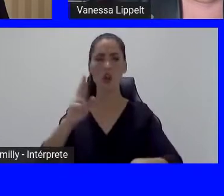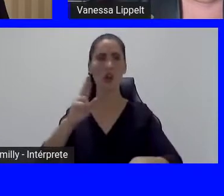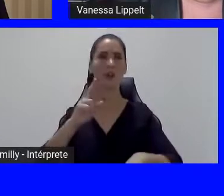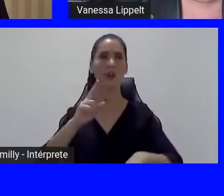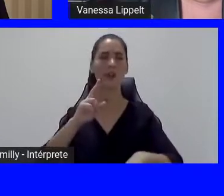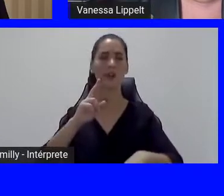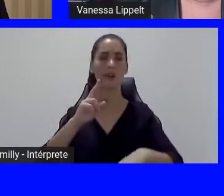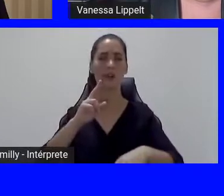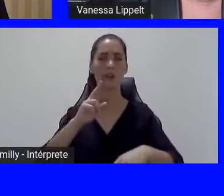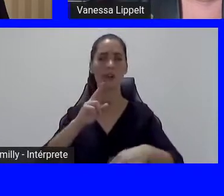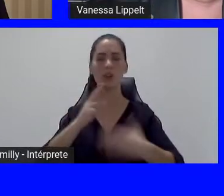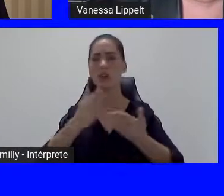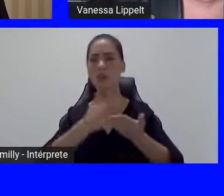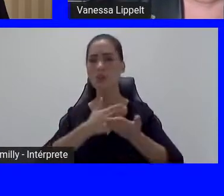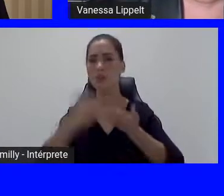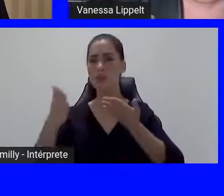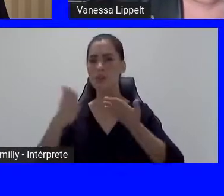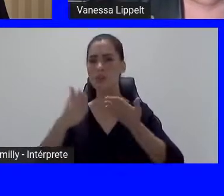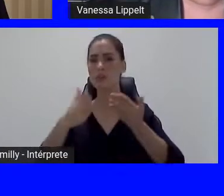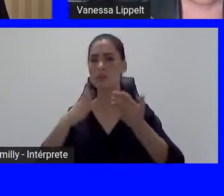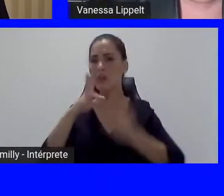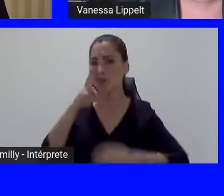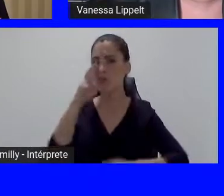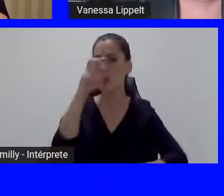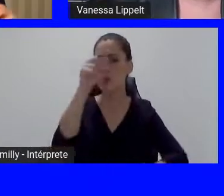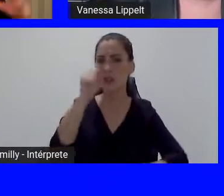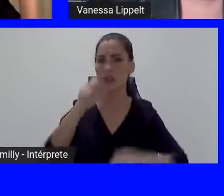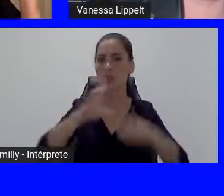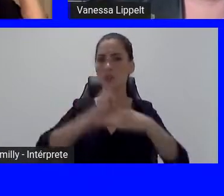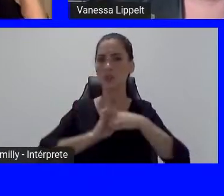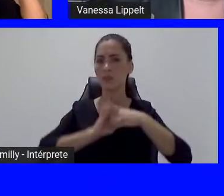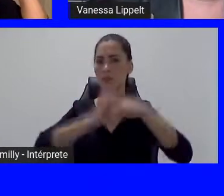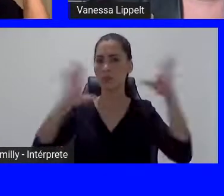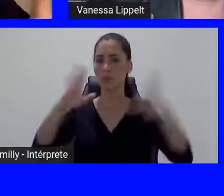o fortalecimento da democracia brasileira?